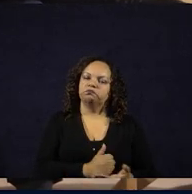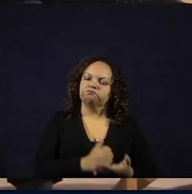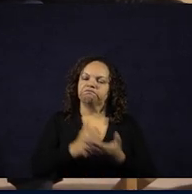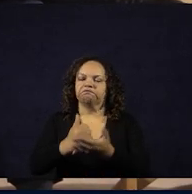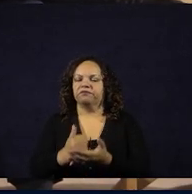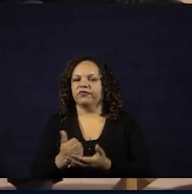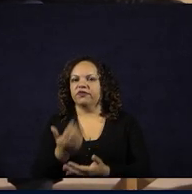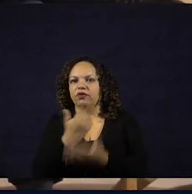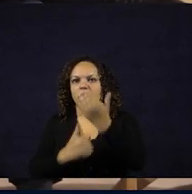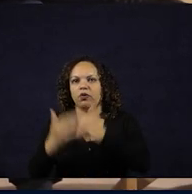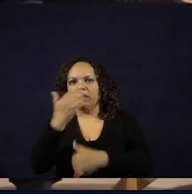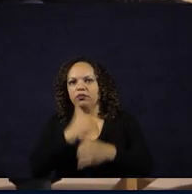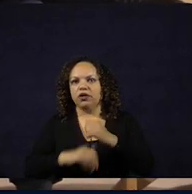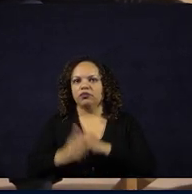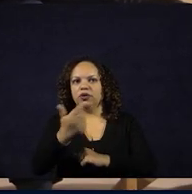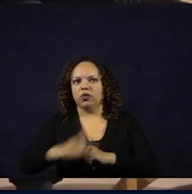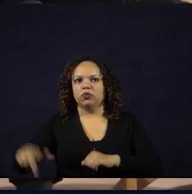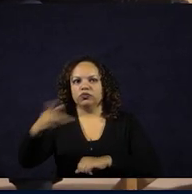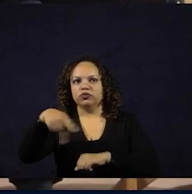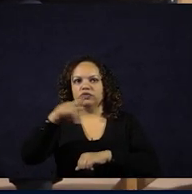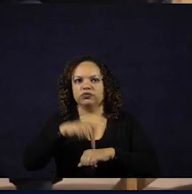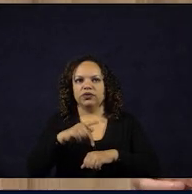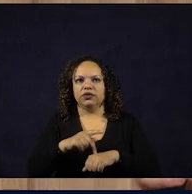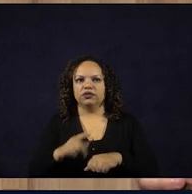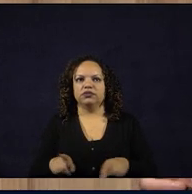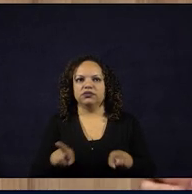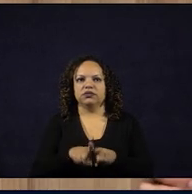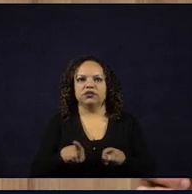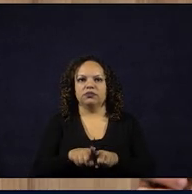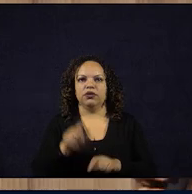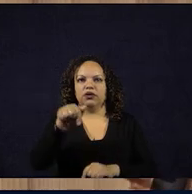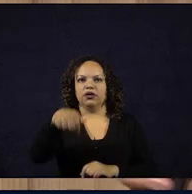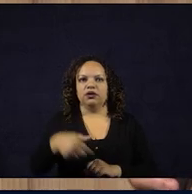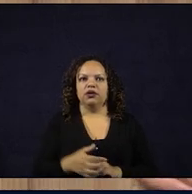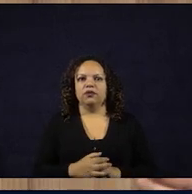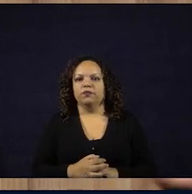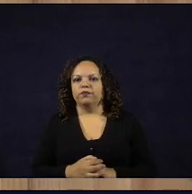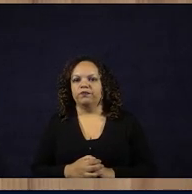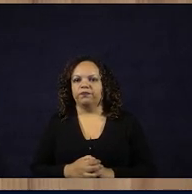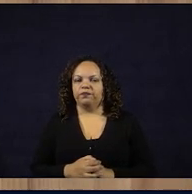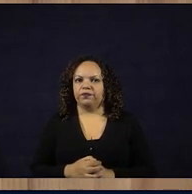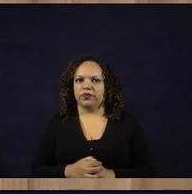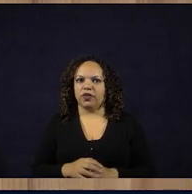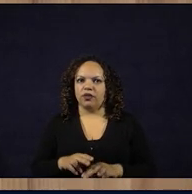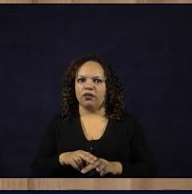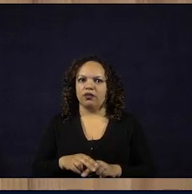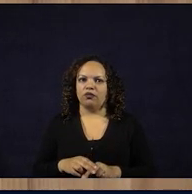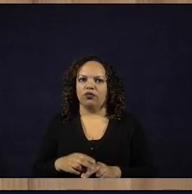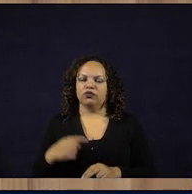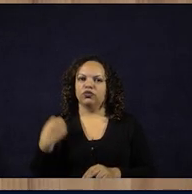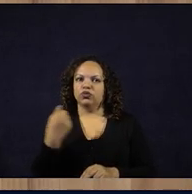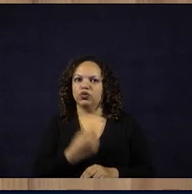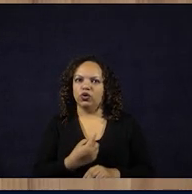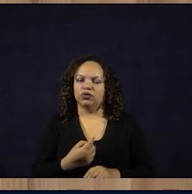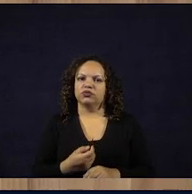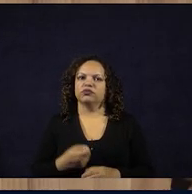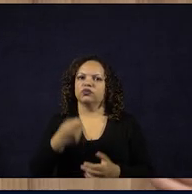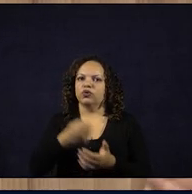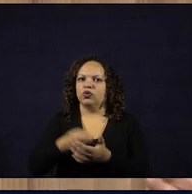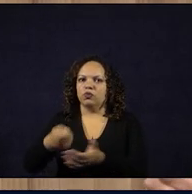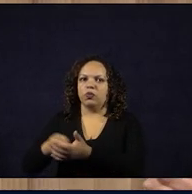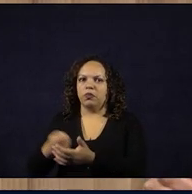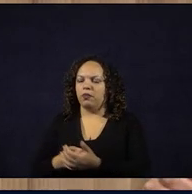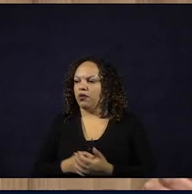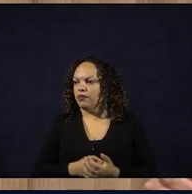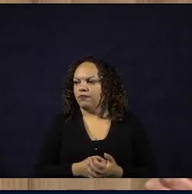outros países ou para casa de cada um aqui no Brasil é isso mesmo Mazola ou por isso que quando a gente fez as obrigações do